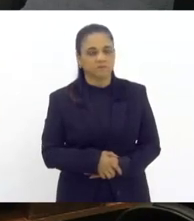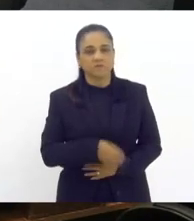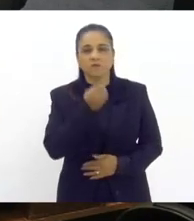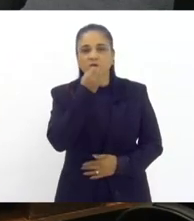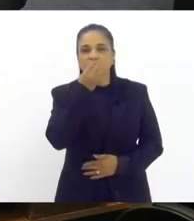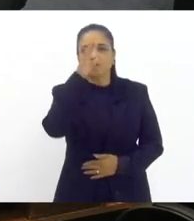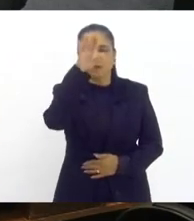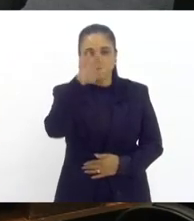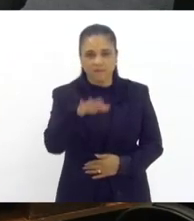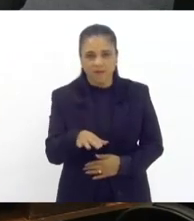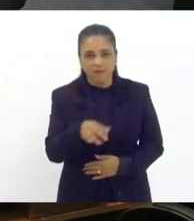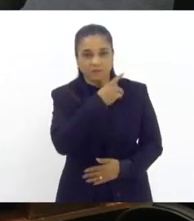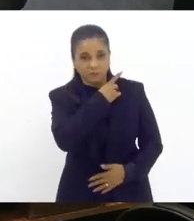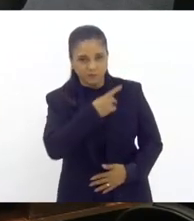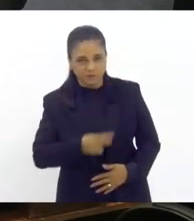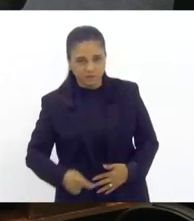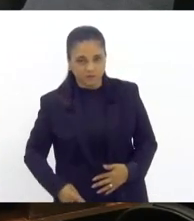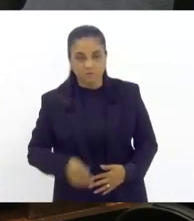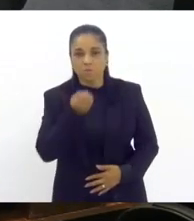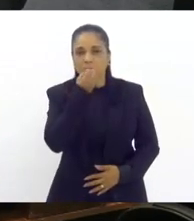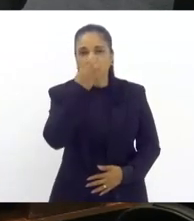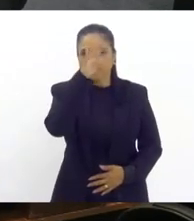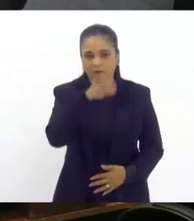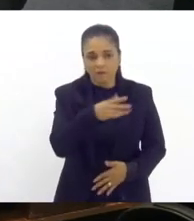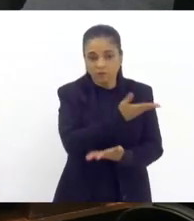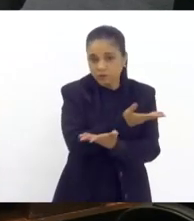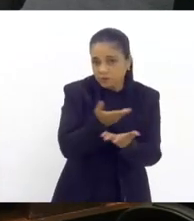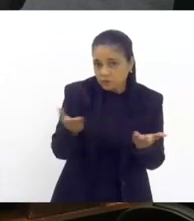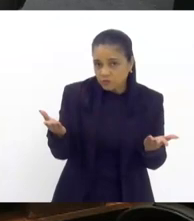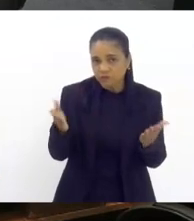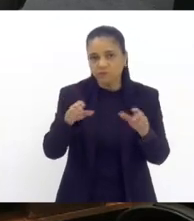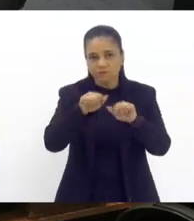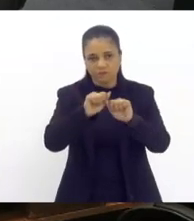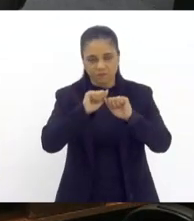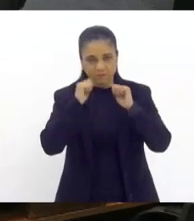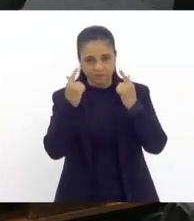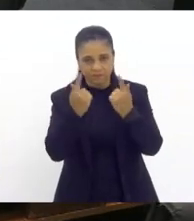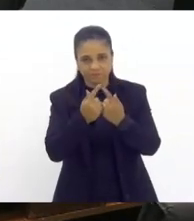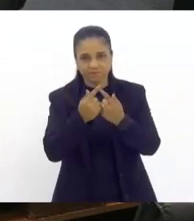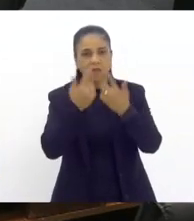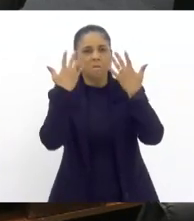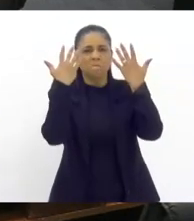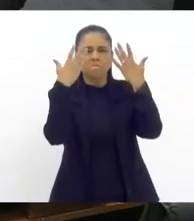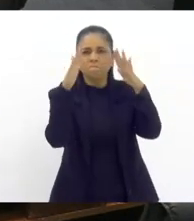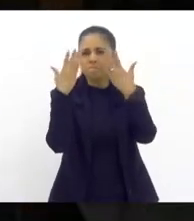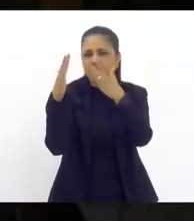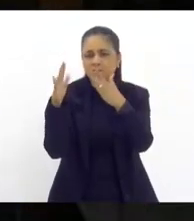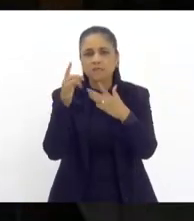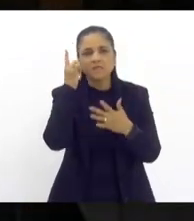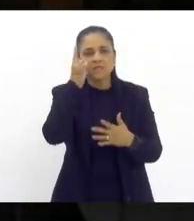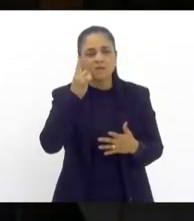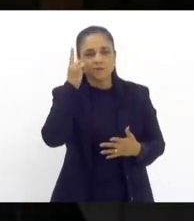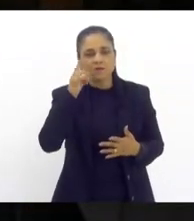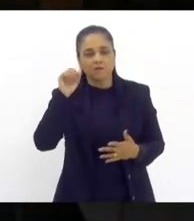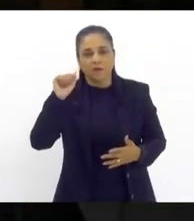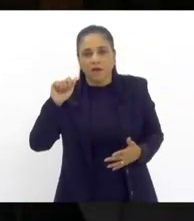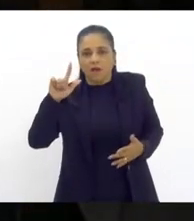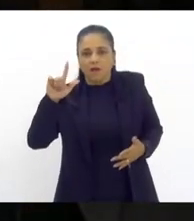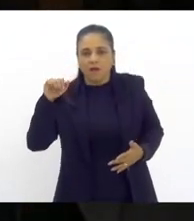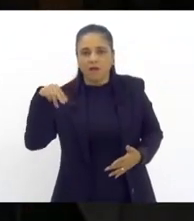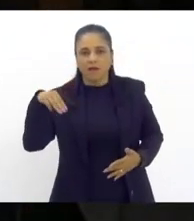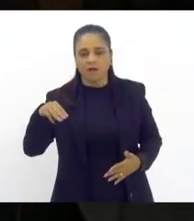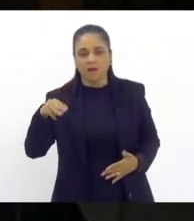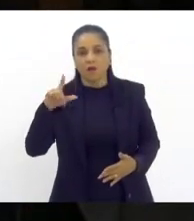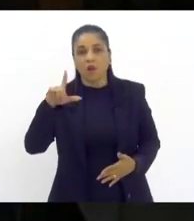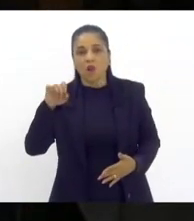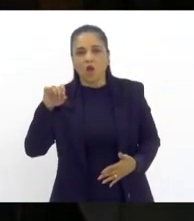Boa tarde, presidente. Boa tarde a todos aqui na casa. Estou aqui para parabenizar meu colega deputado Alan Lopes, toda a bancada